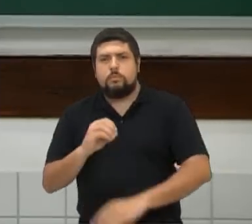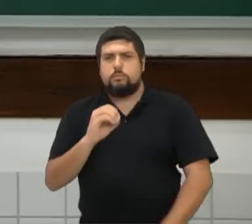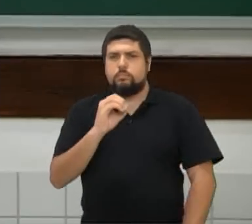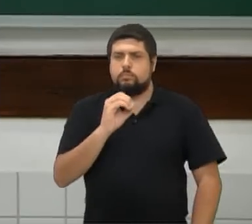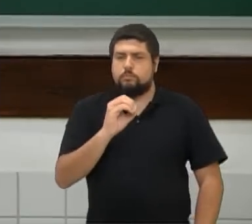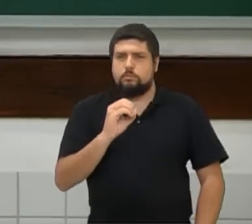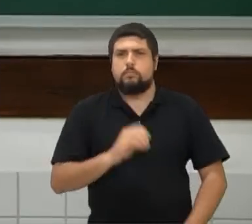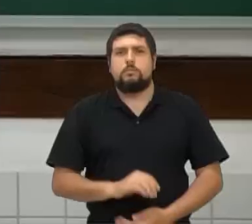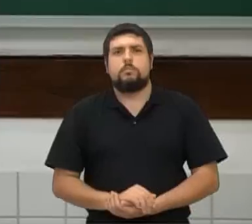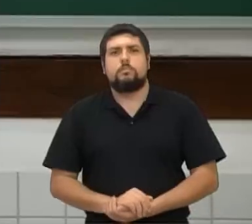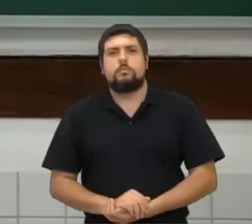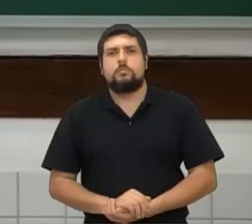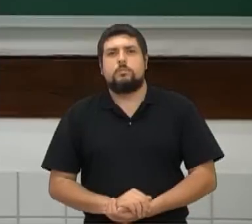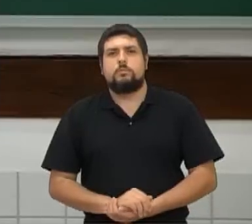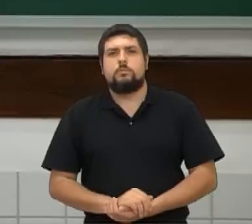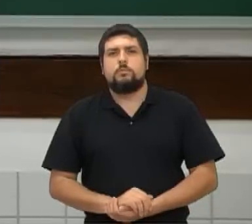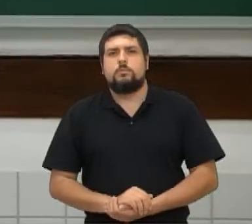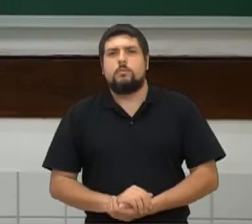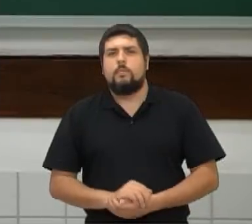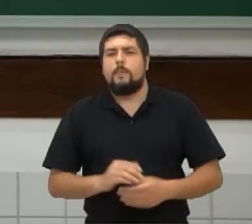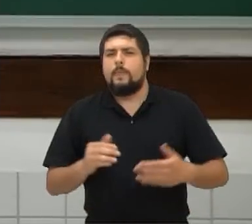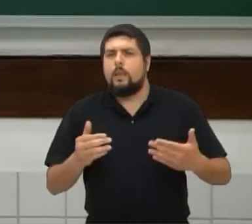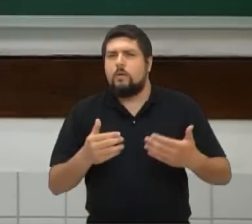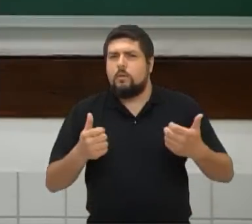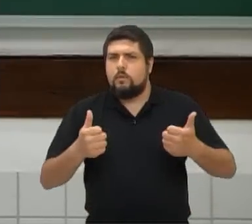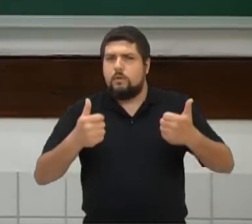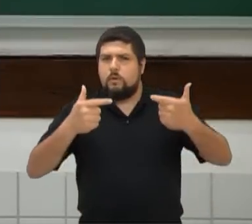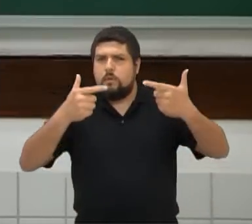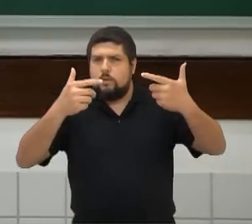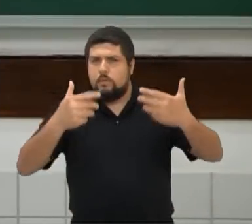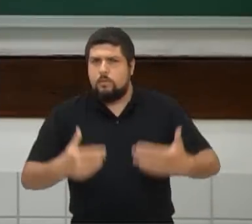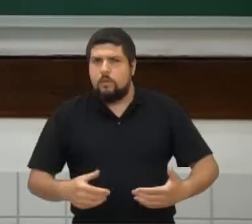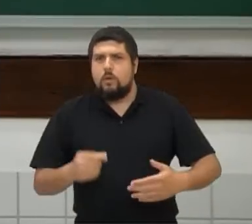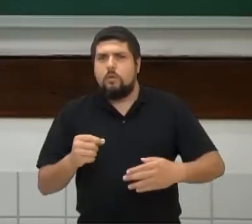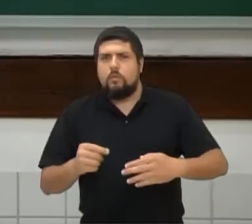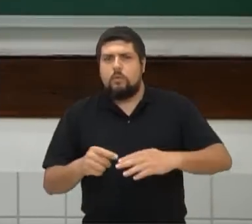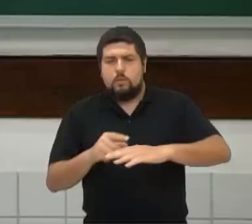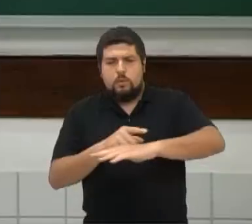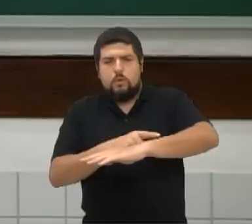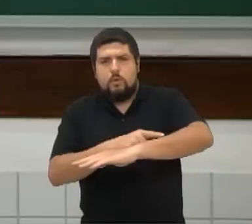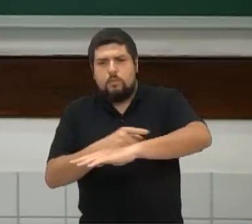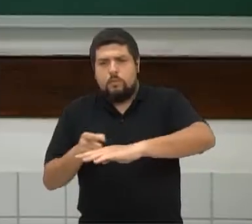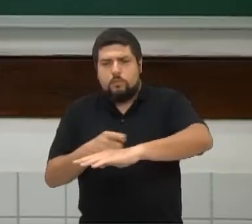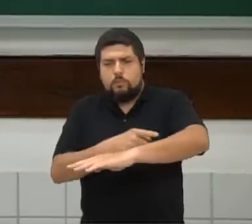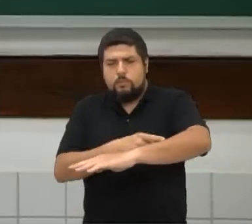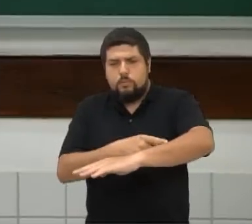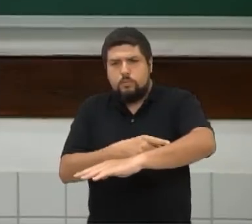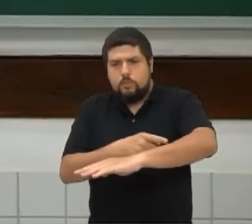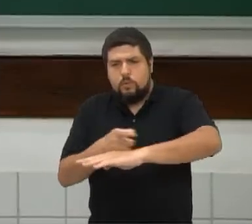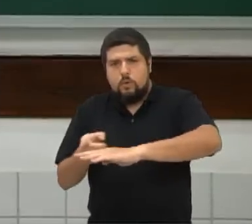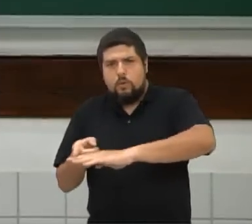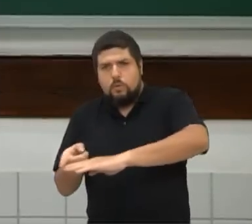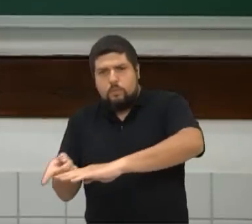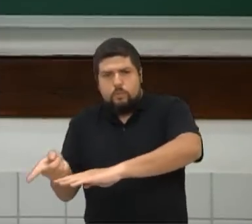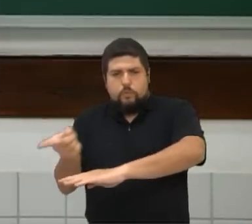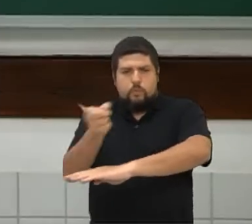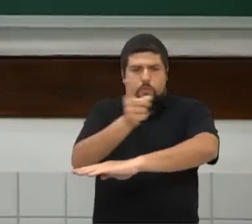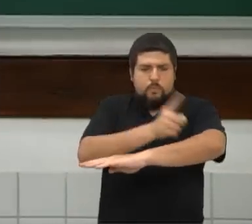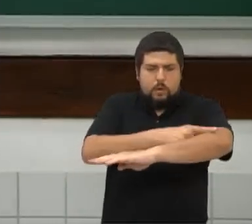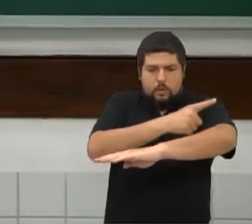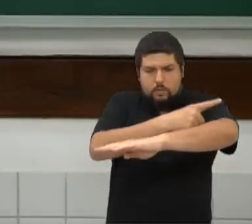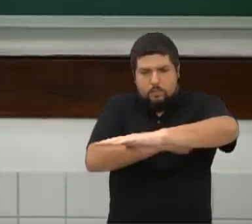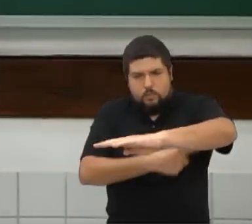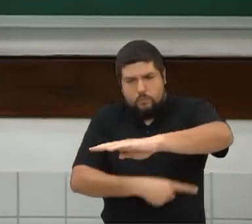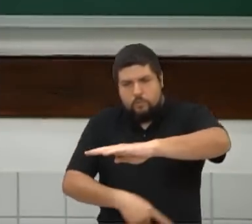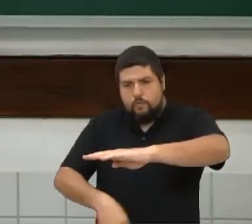Agora, nós vamos falar um pouquinho sobre o ângulo de uma volta, tá? Nós falamos na aula anterior, mas